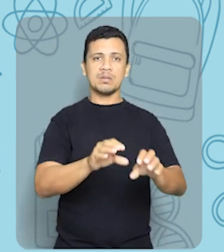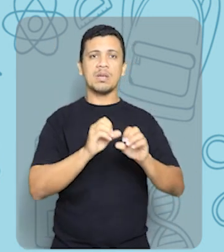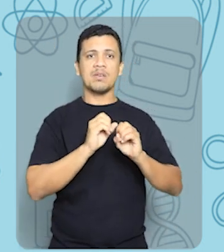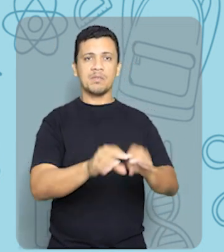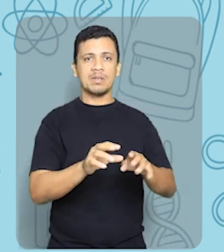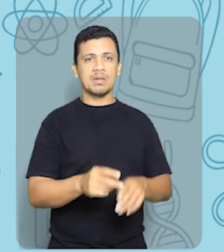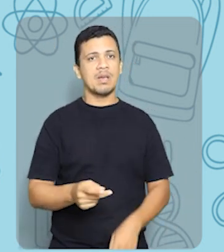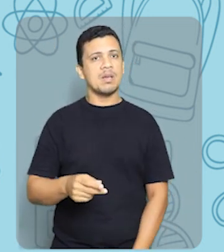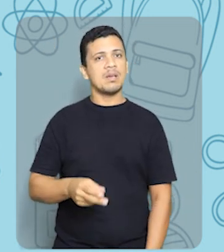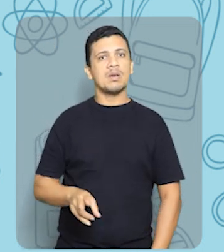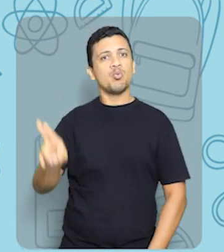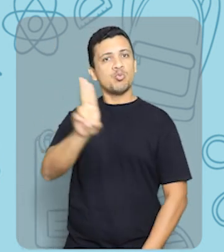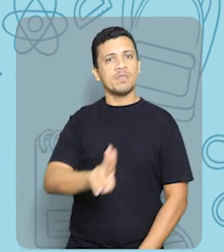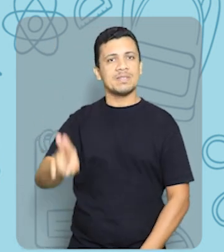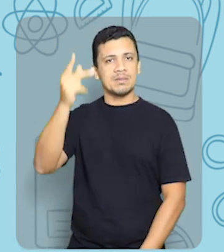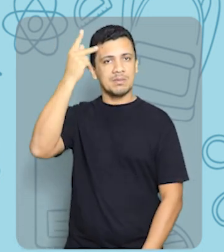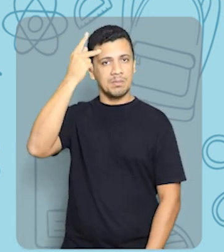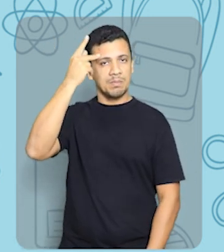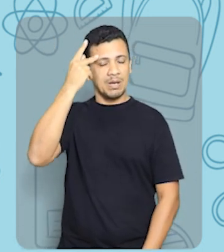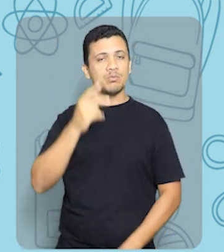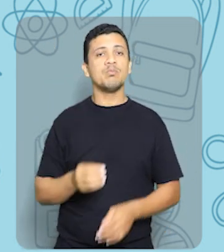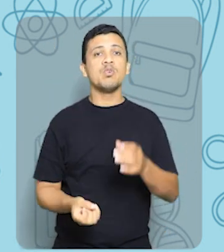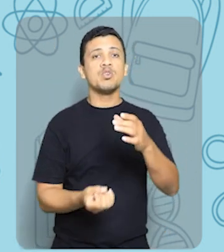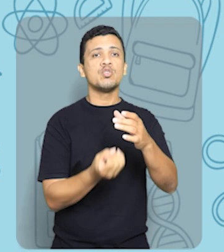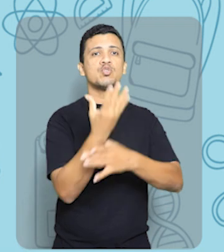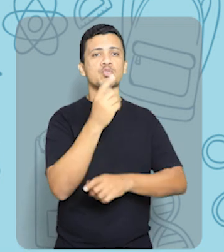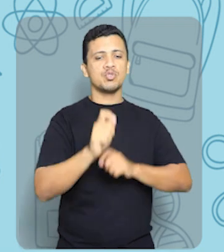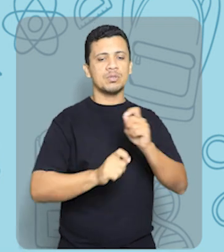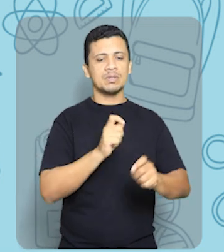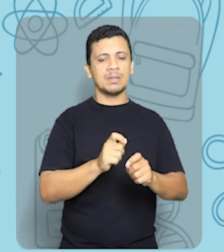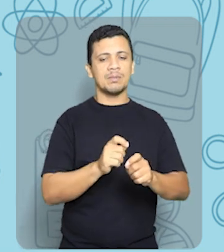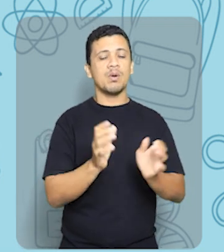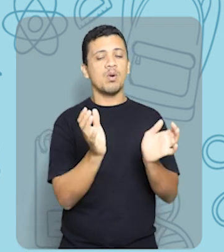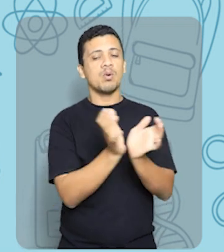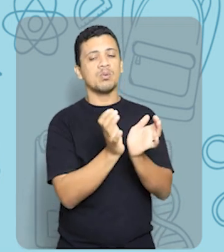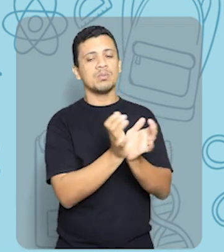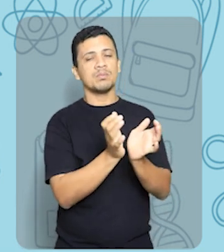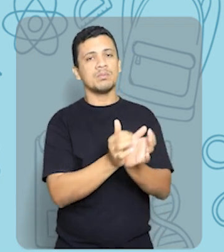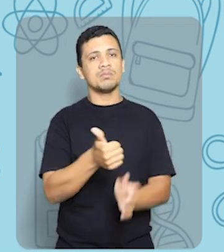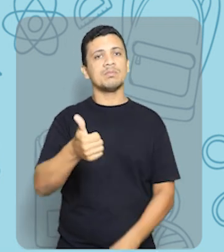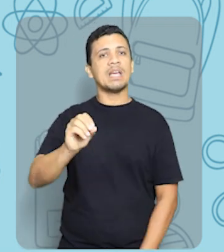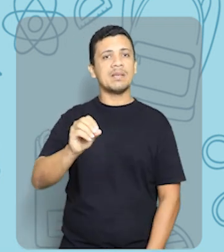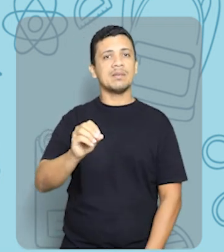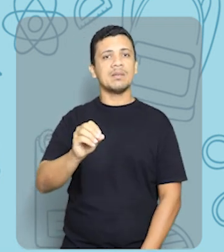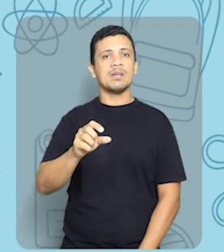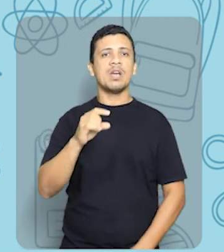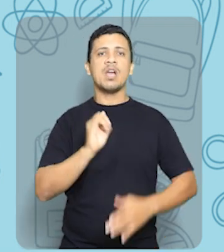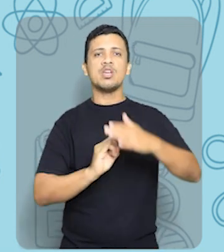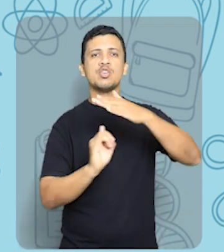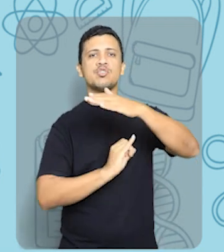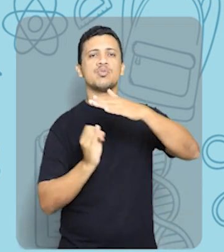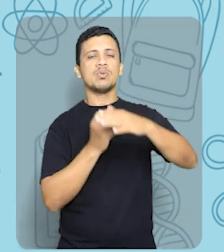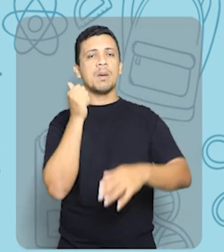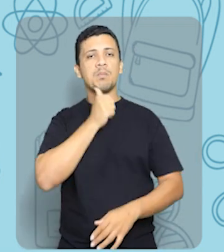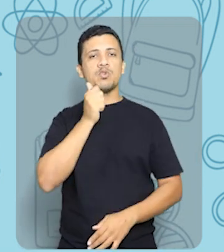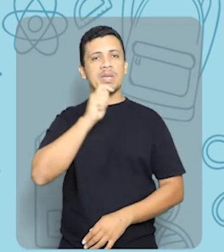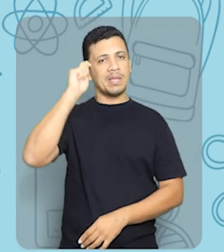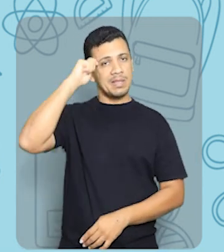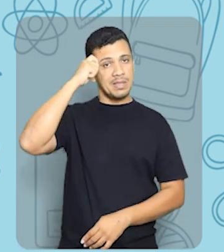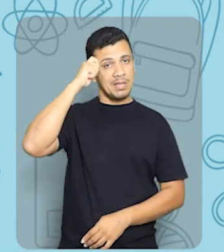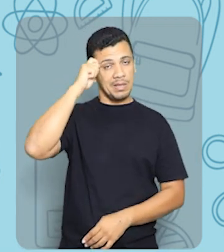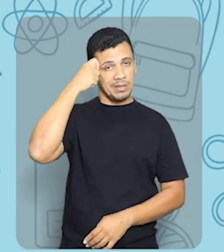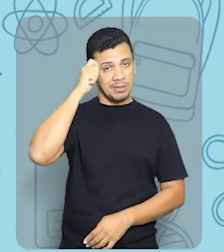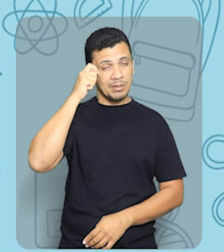São Paulo, USP, é fundadora do GELA 10, Instituto da Mulher Negra, organização negra e